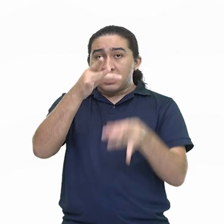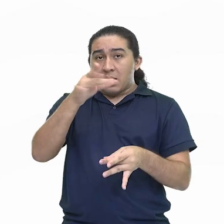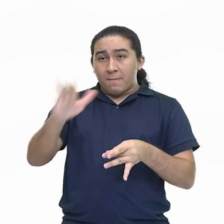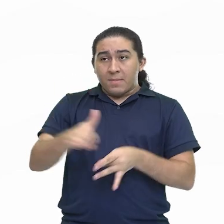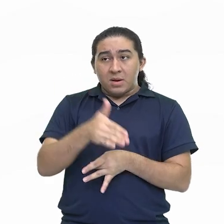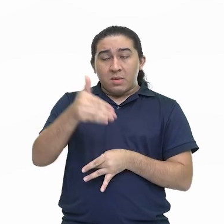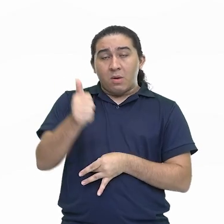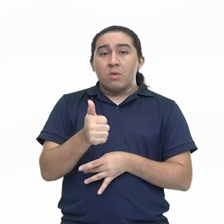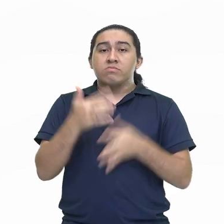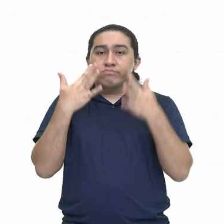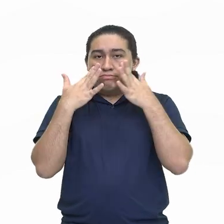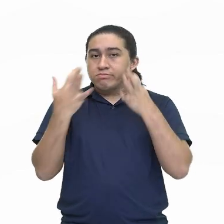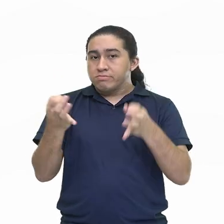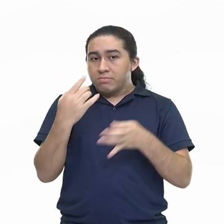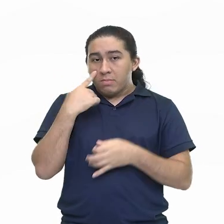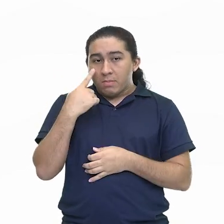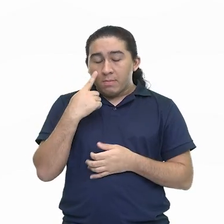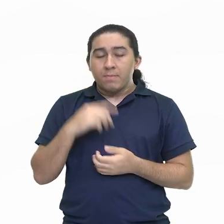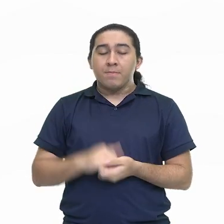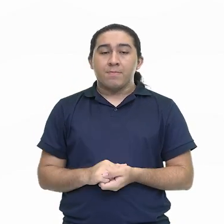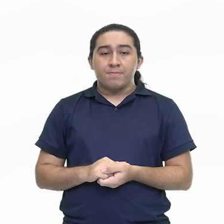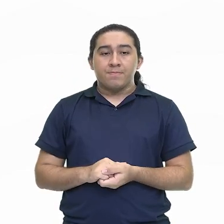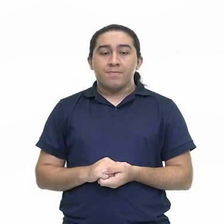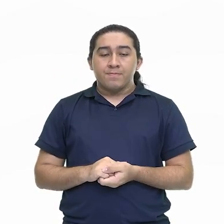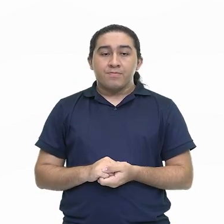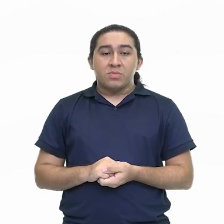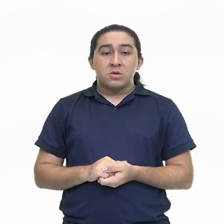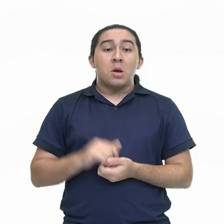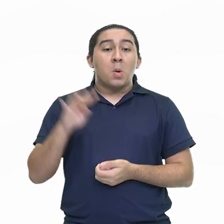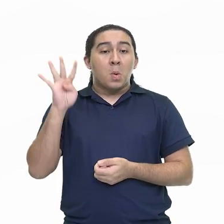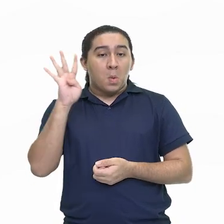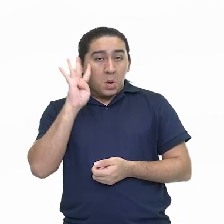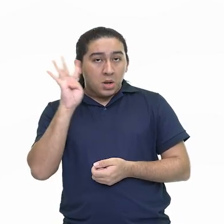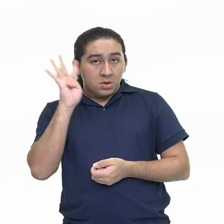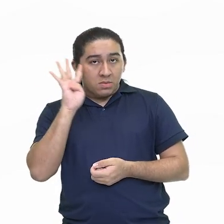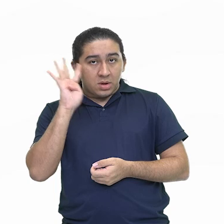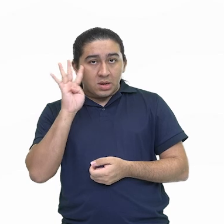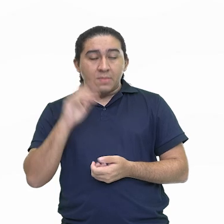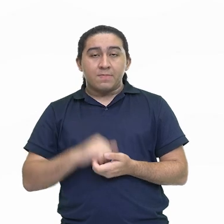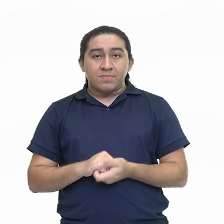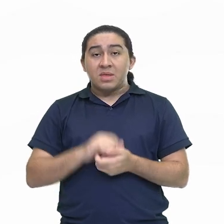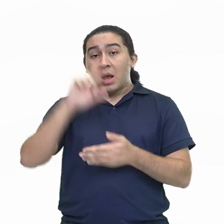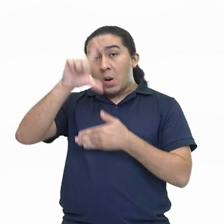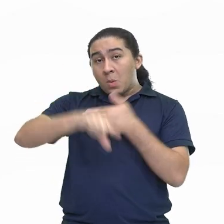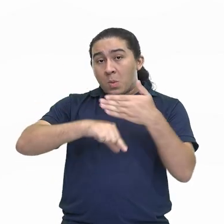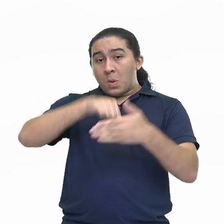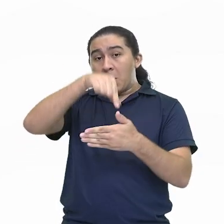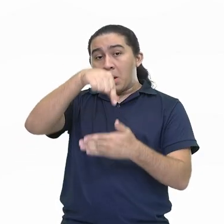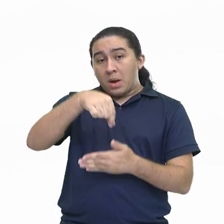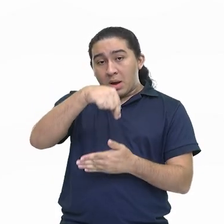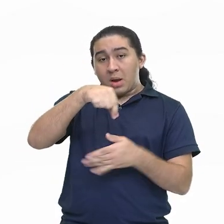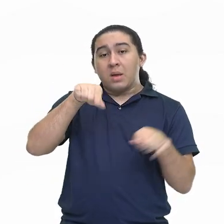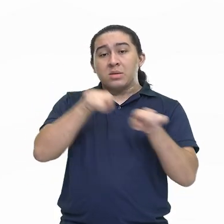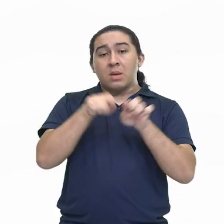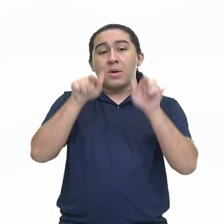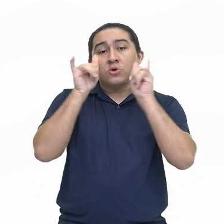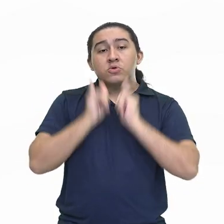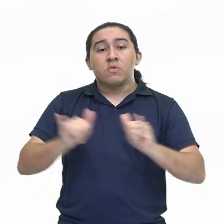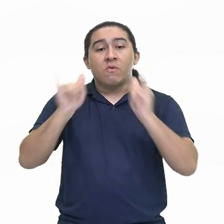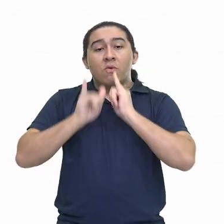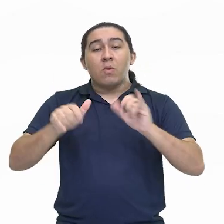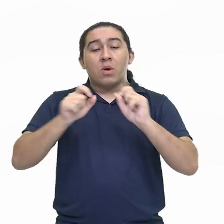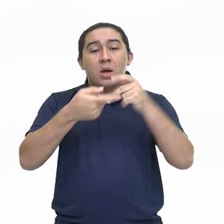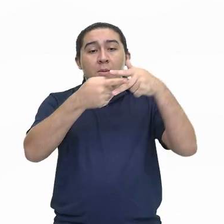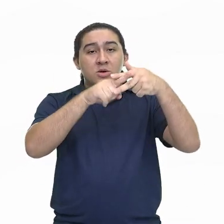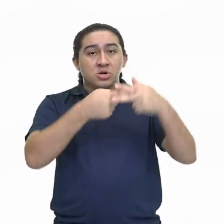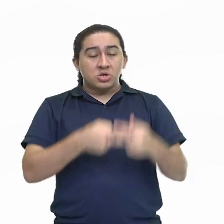desenvolvido, veja bem. Na quarta-feira, a Universidade do Estado do Amazonas publicou uma correção